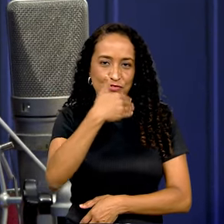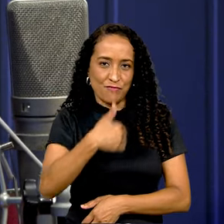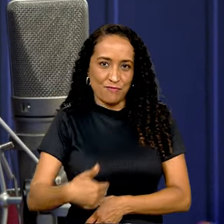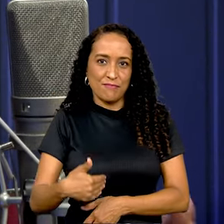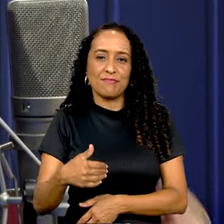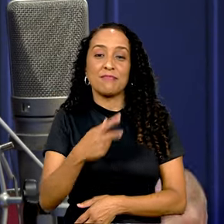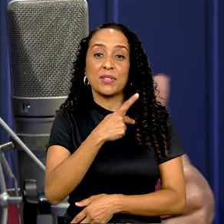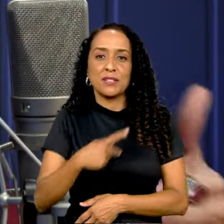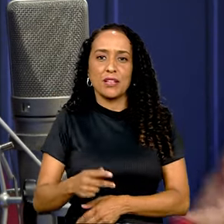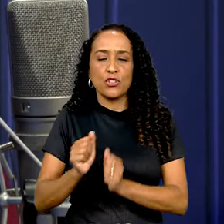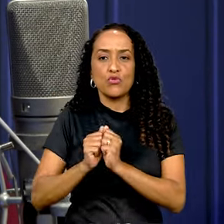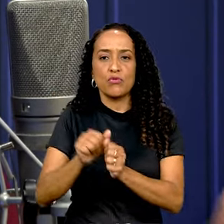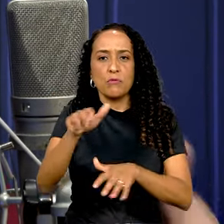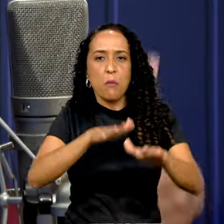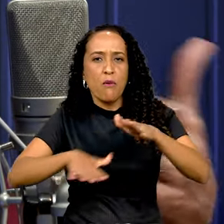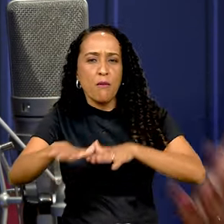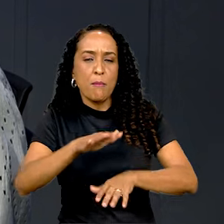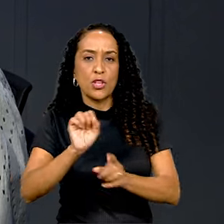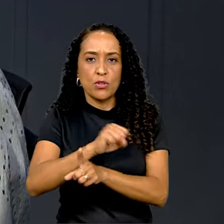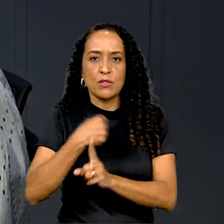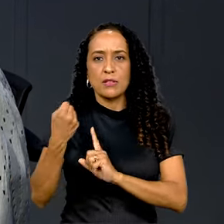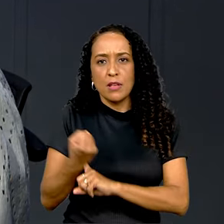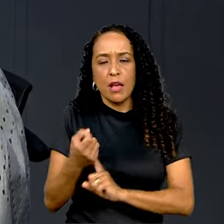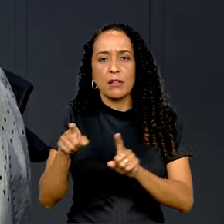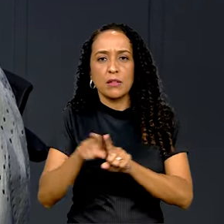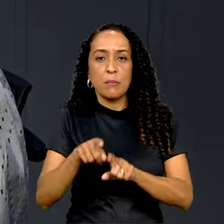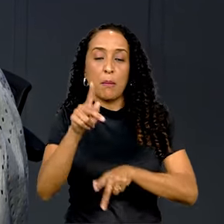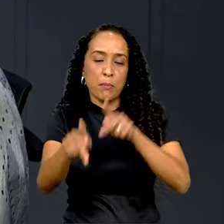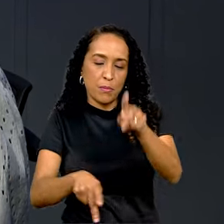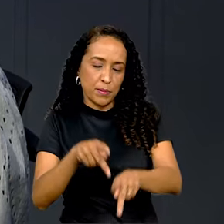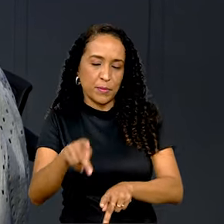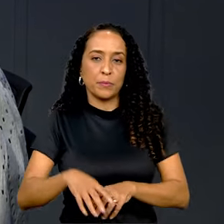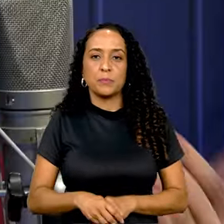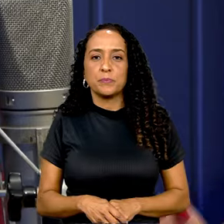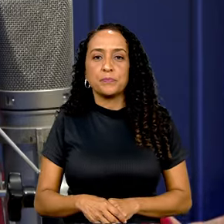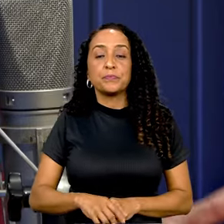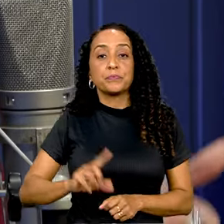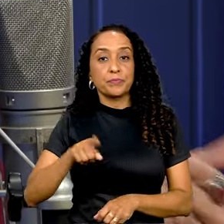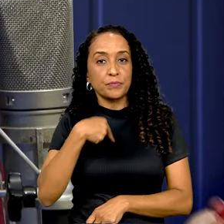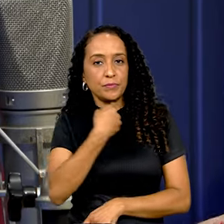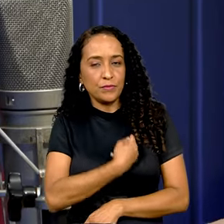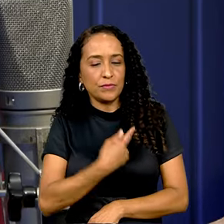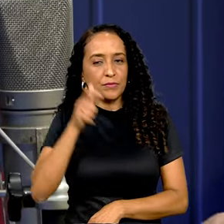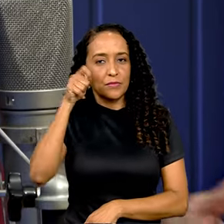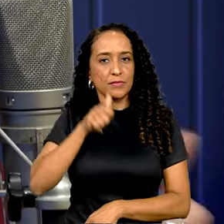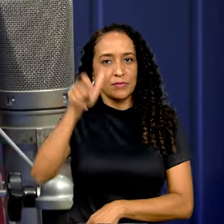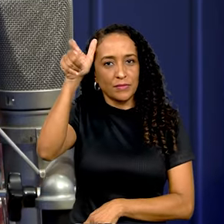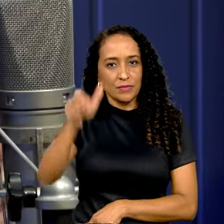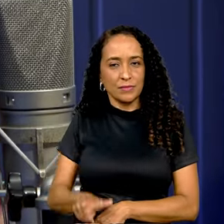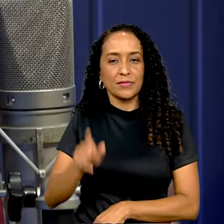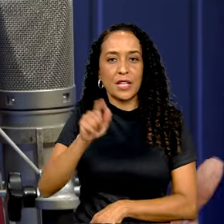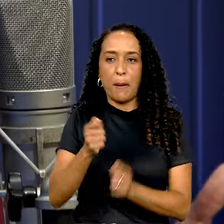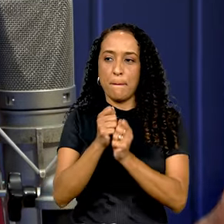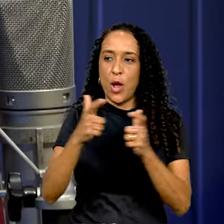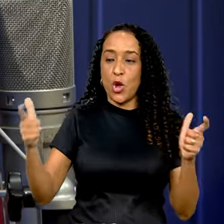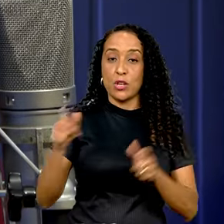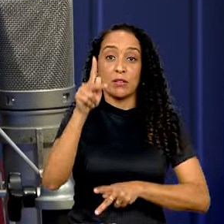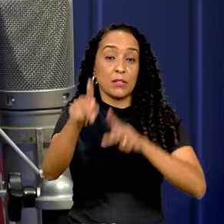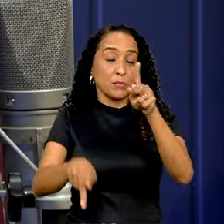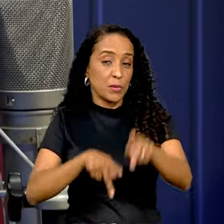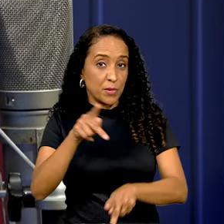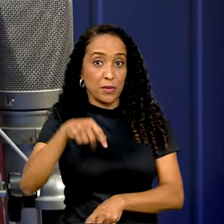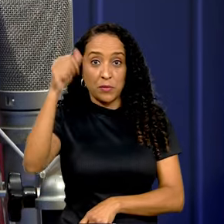presidência junto aos movimentos sociais e aos movimentos populares nós mulheres somos a maioria da